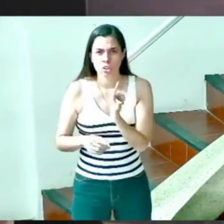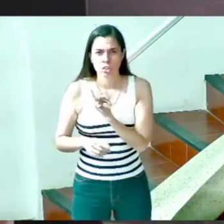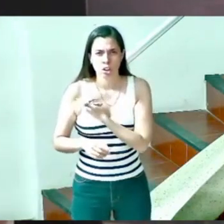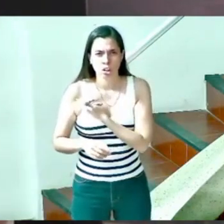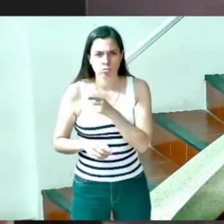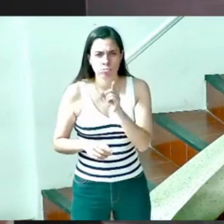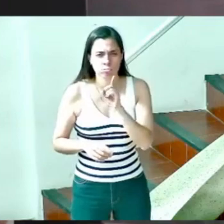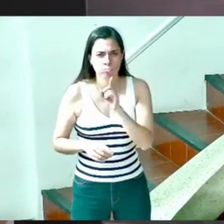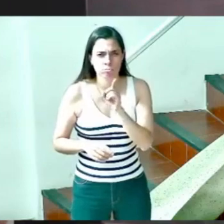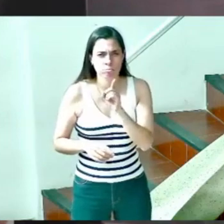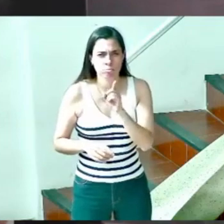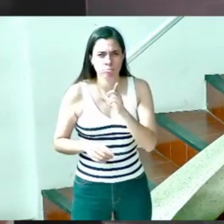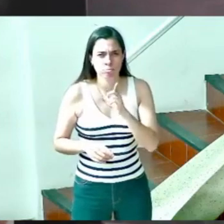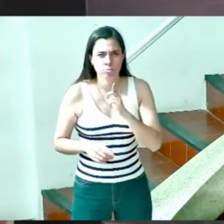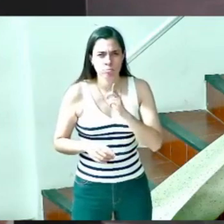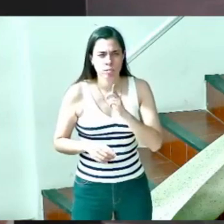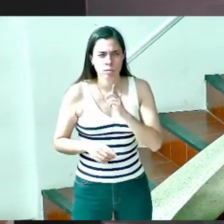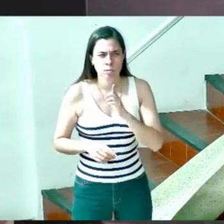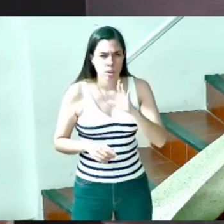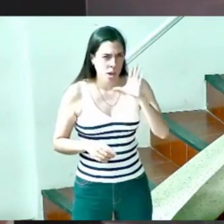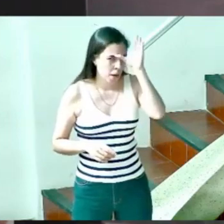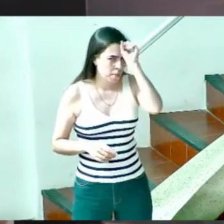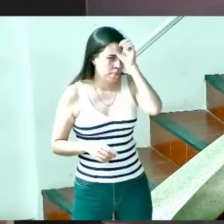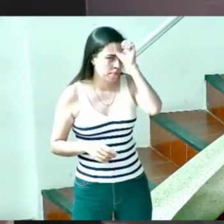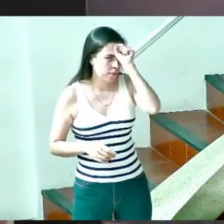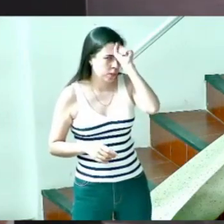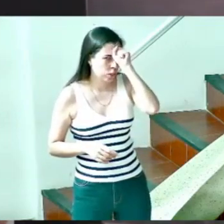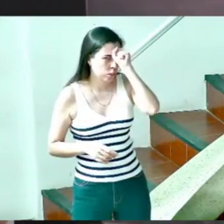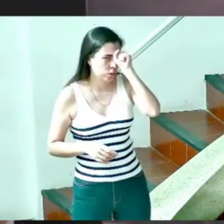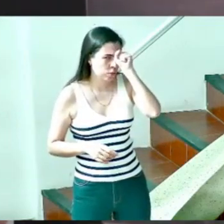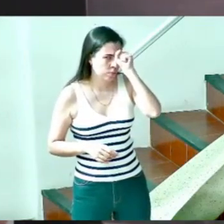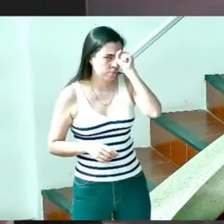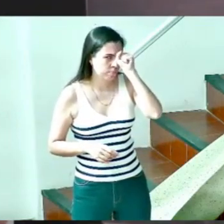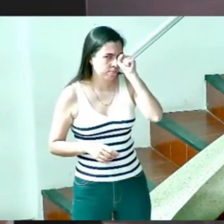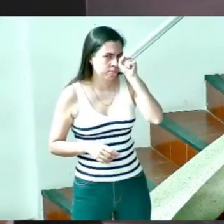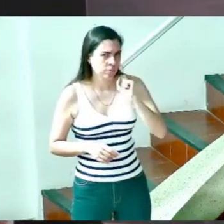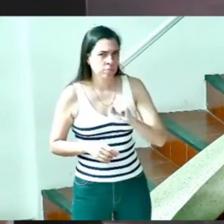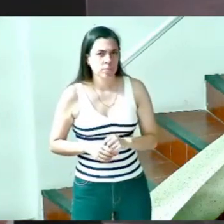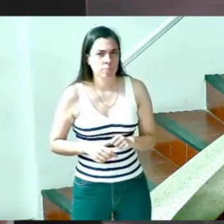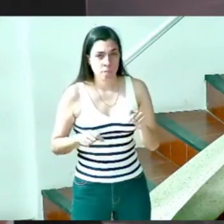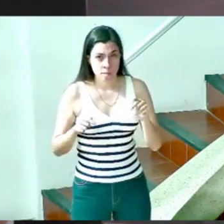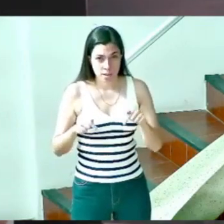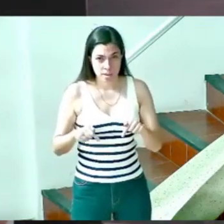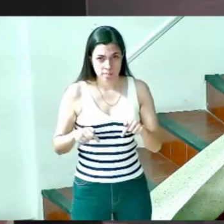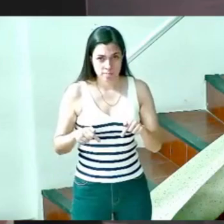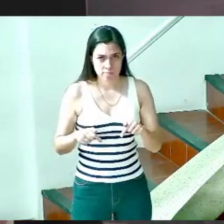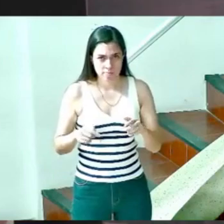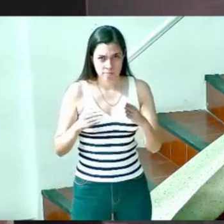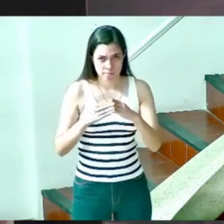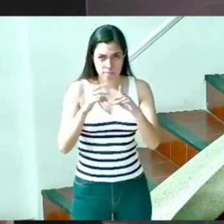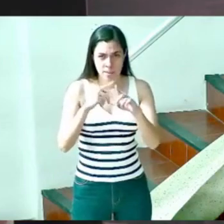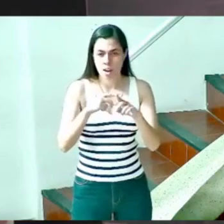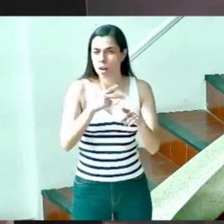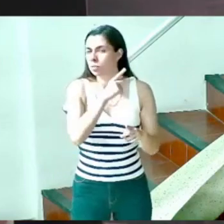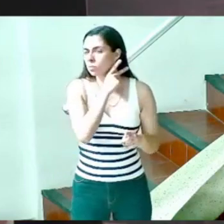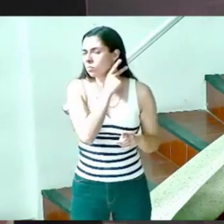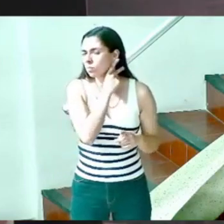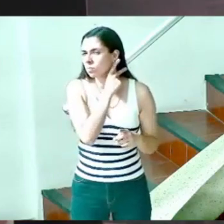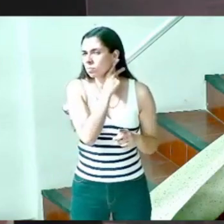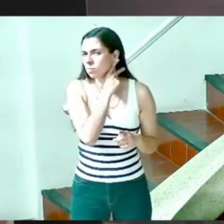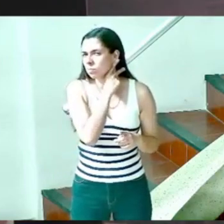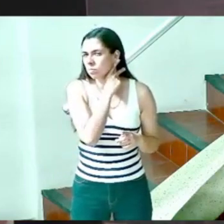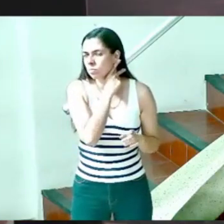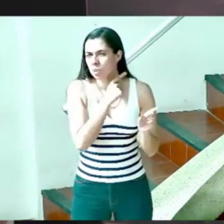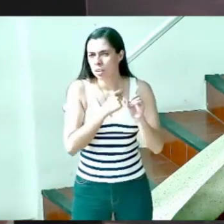teologia encampada e formulada nos meios pentecostais, nós, presbiterianos